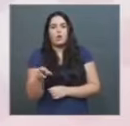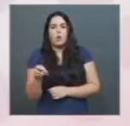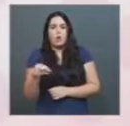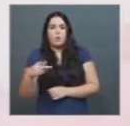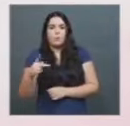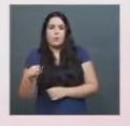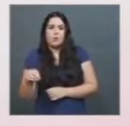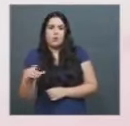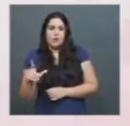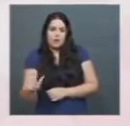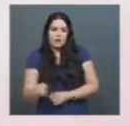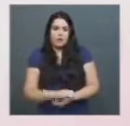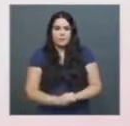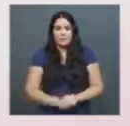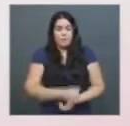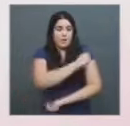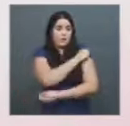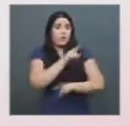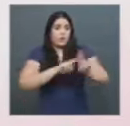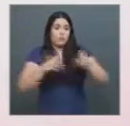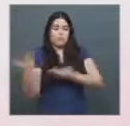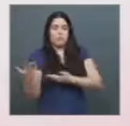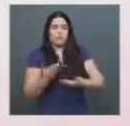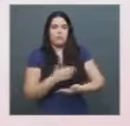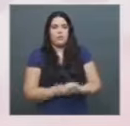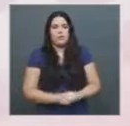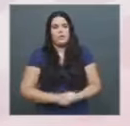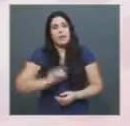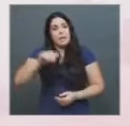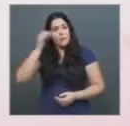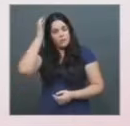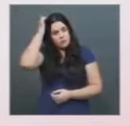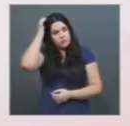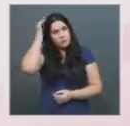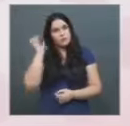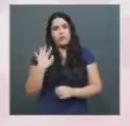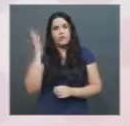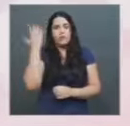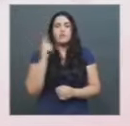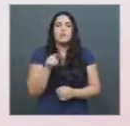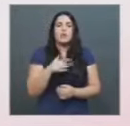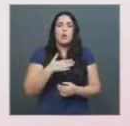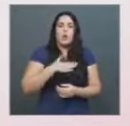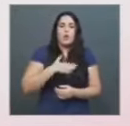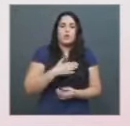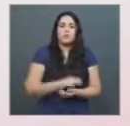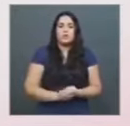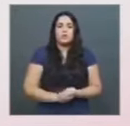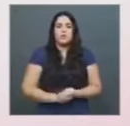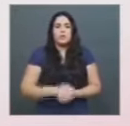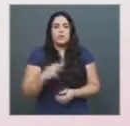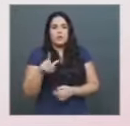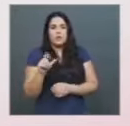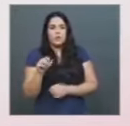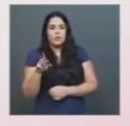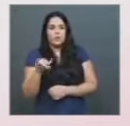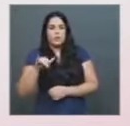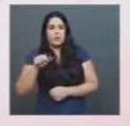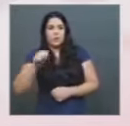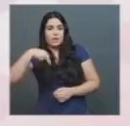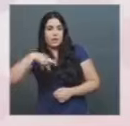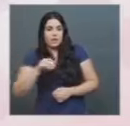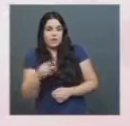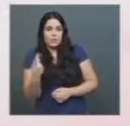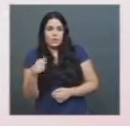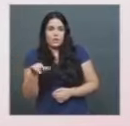que convidados para festejar. Mais tarde tem balada para você que gosta de rock. É na Avenida Floriano Peixoto, número